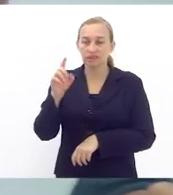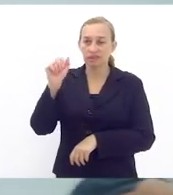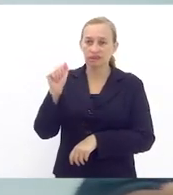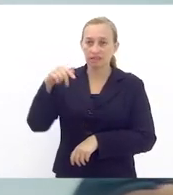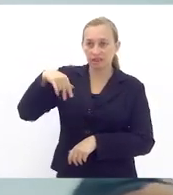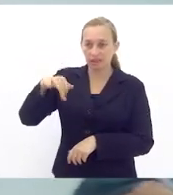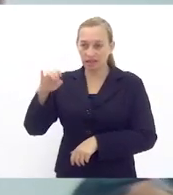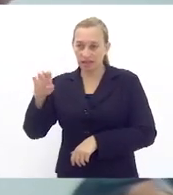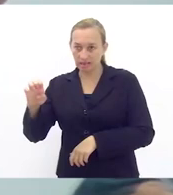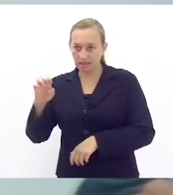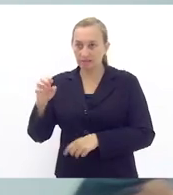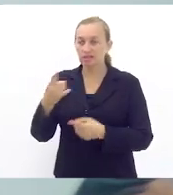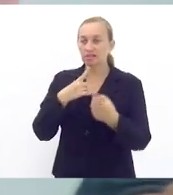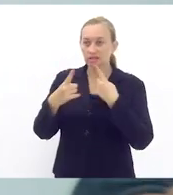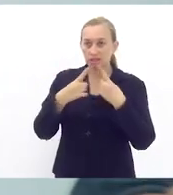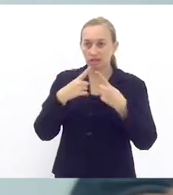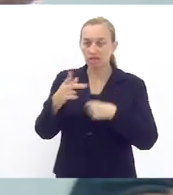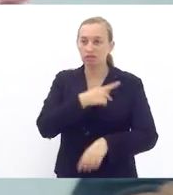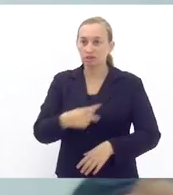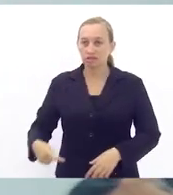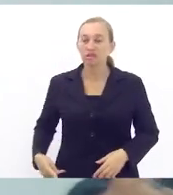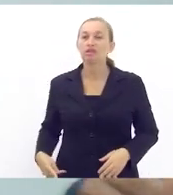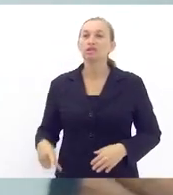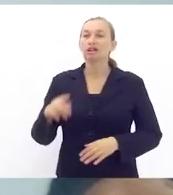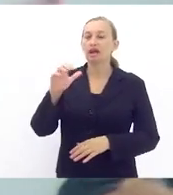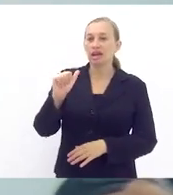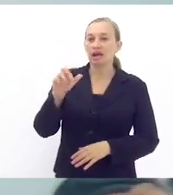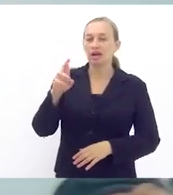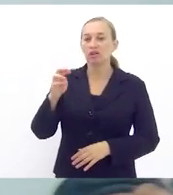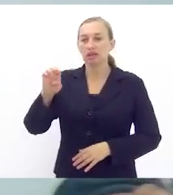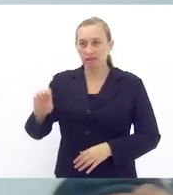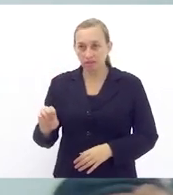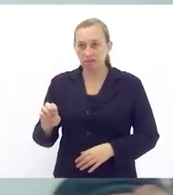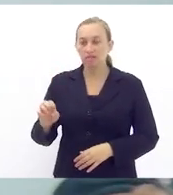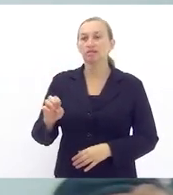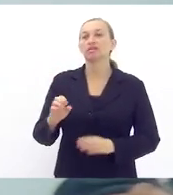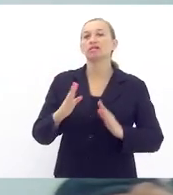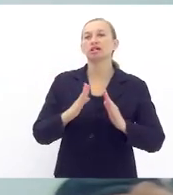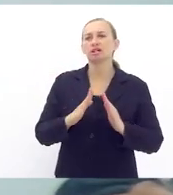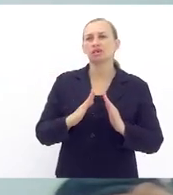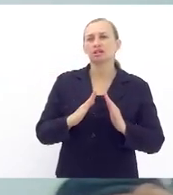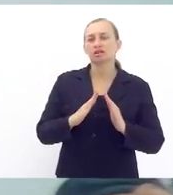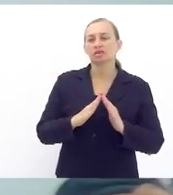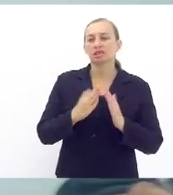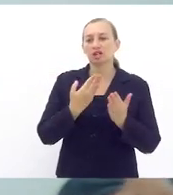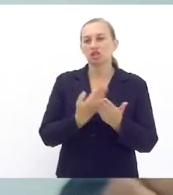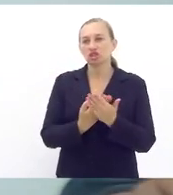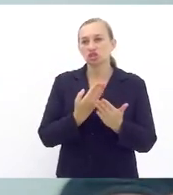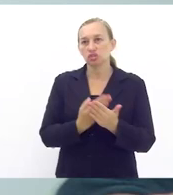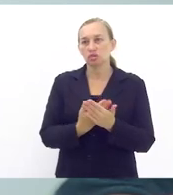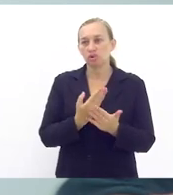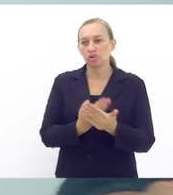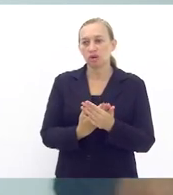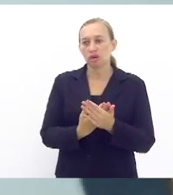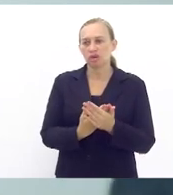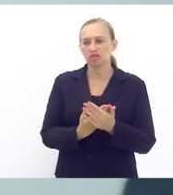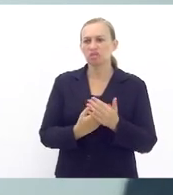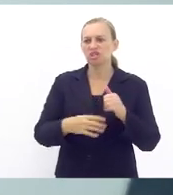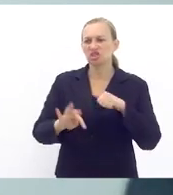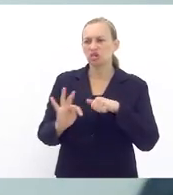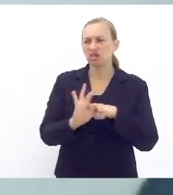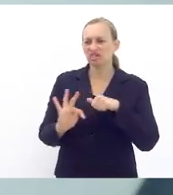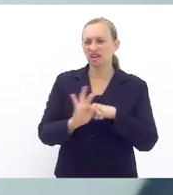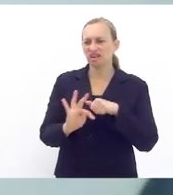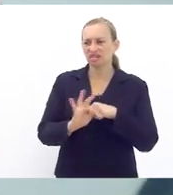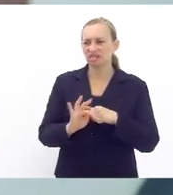está em diálogo com a presidente da fetec é Caroline né Elas têm feito uma um diálogo em vista da mediação inclusive